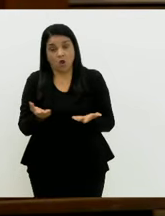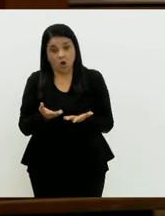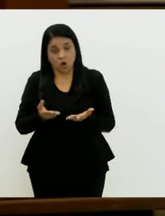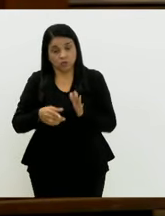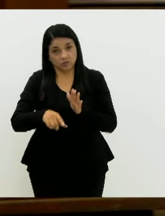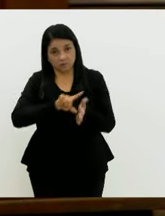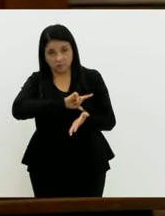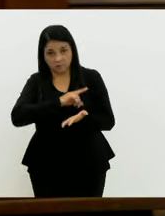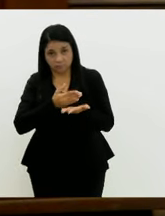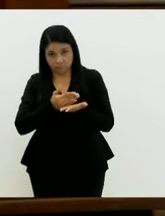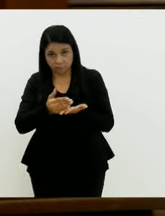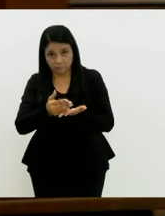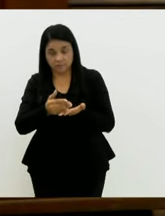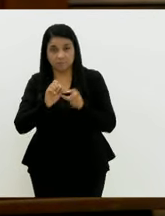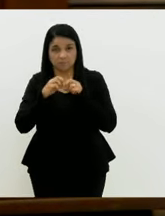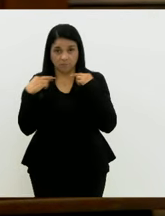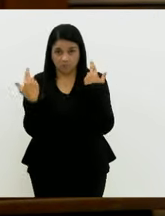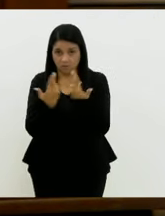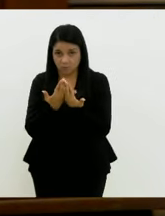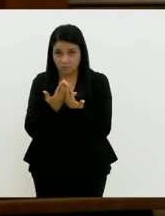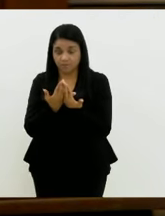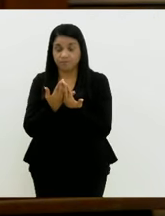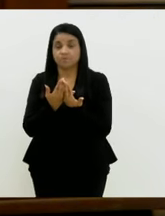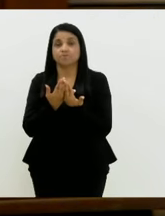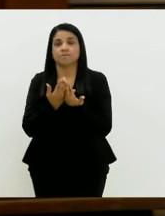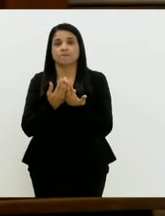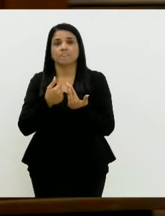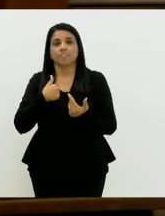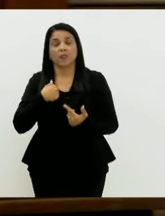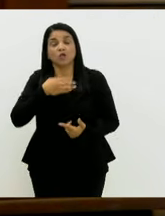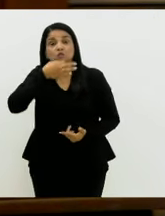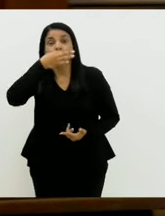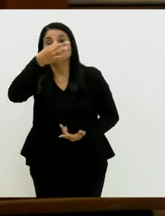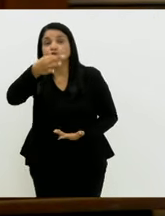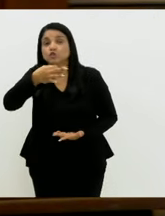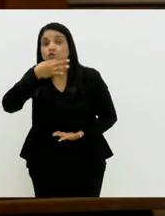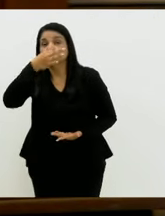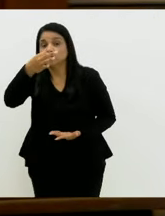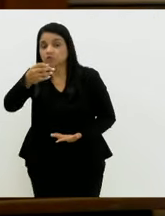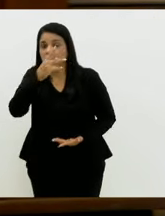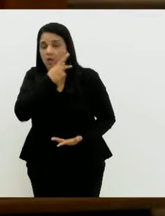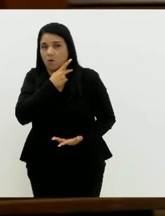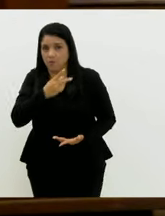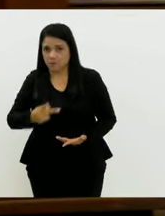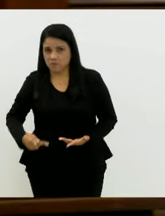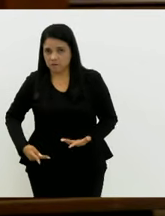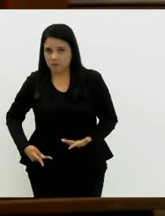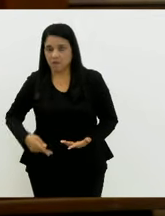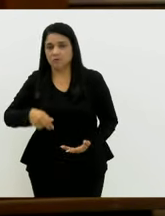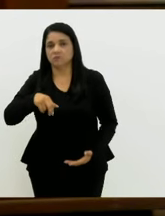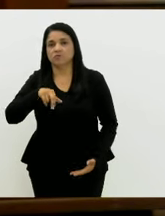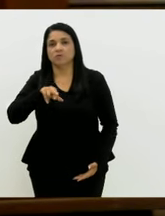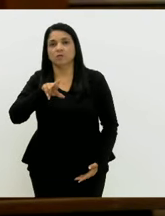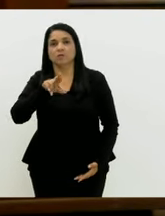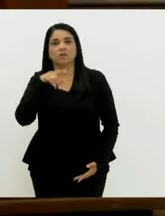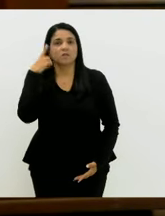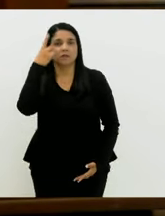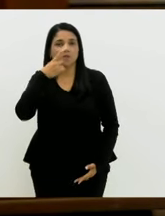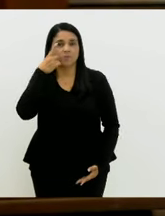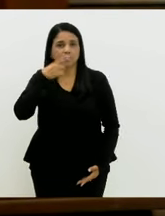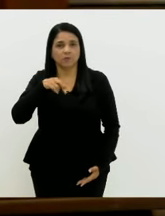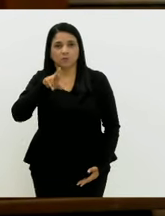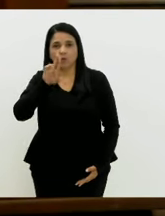iniciar a sessão, eu levei uma sugestão ao presidente desta casa, deputado